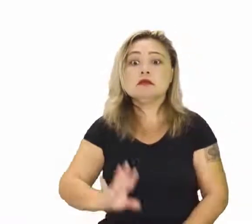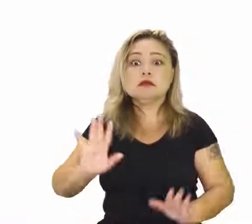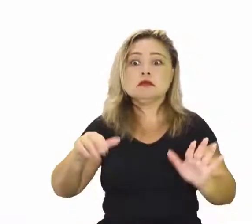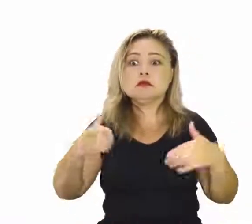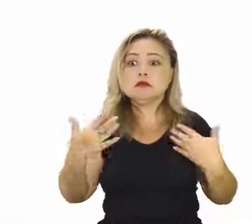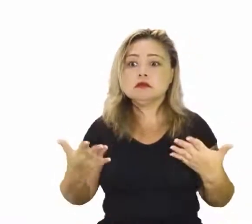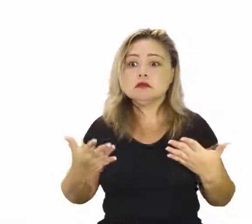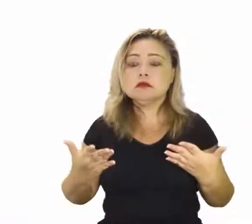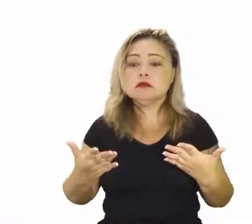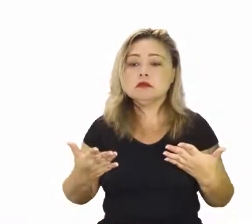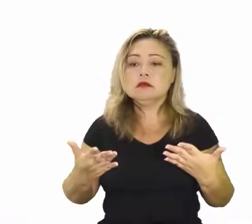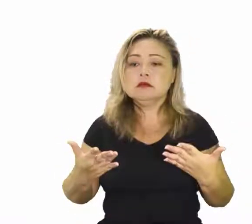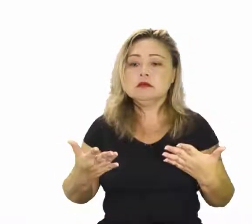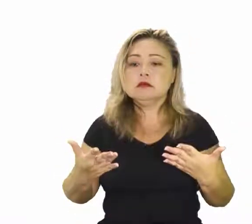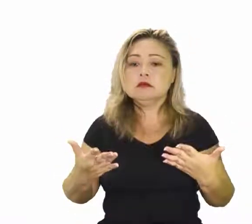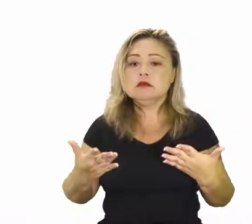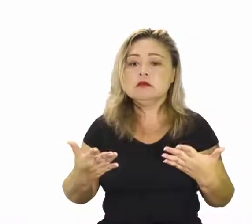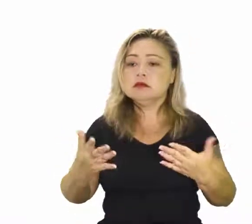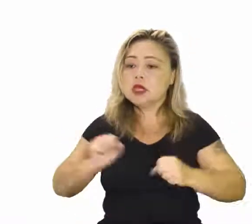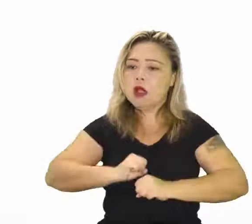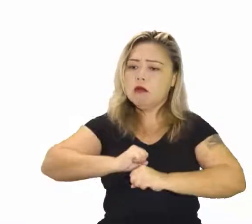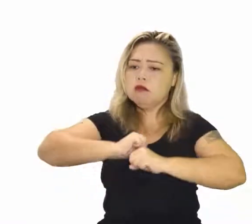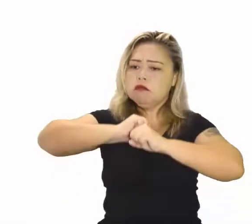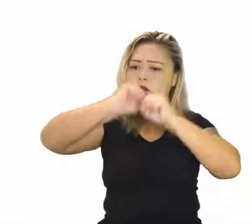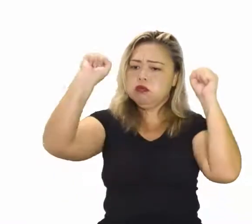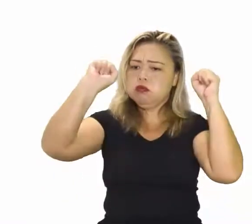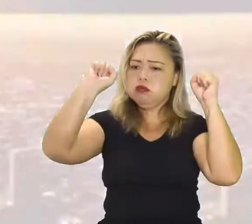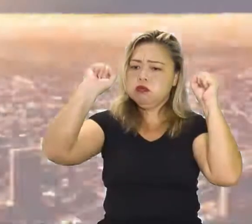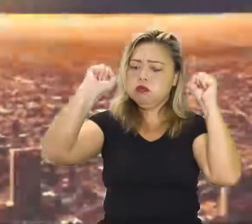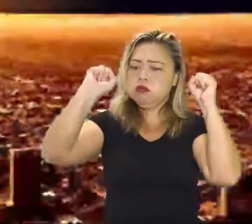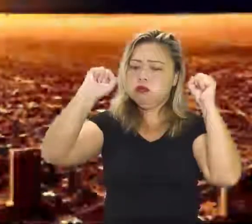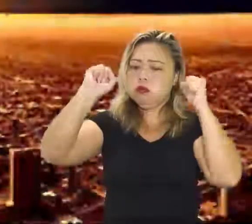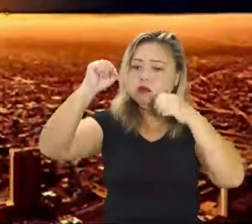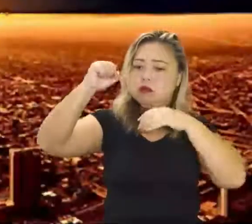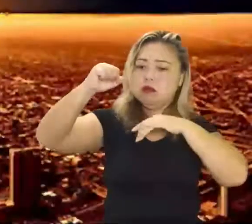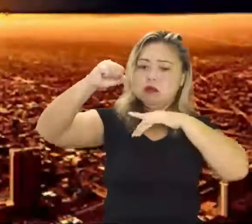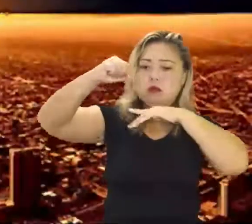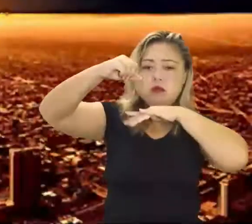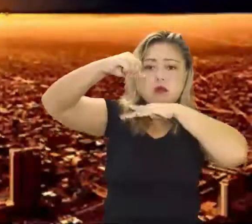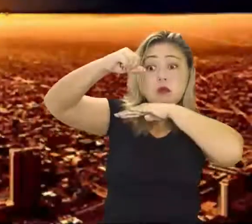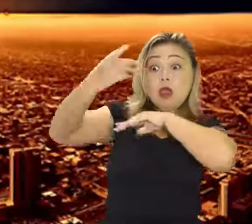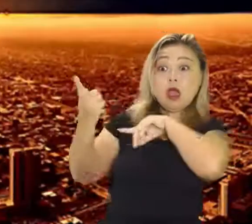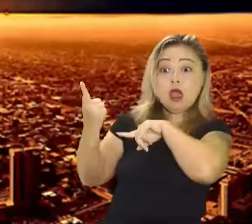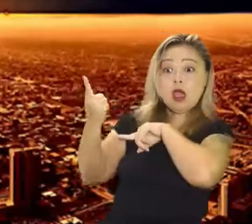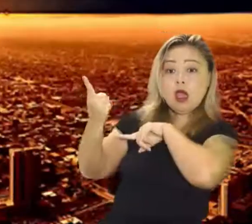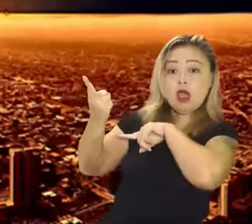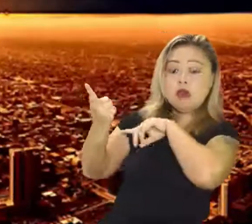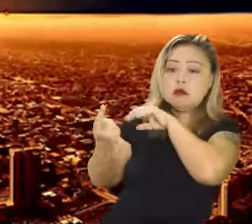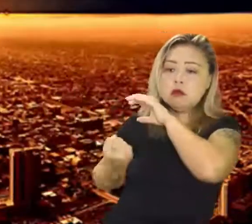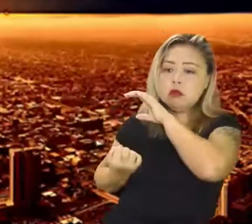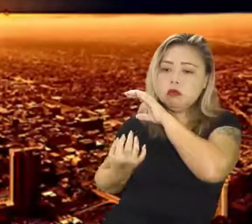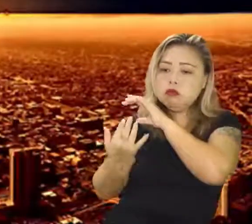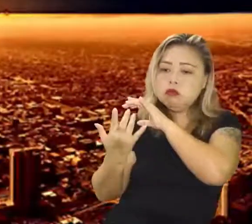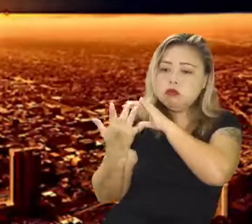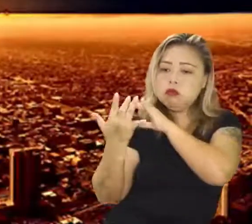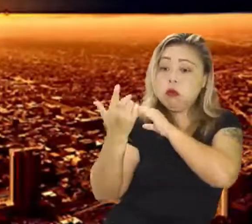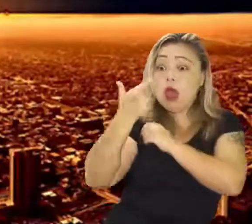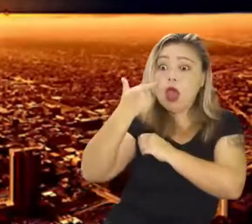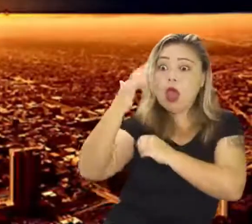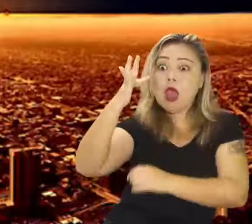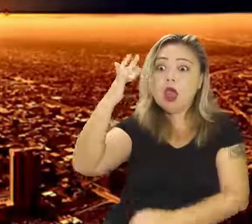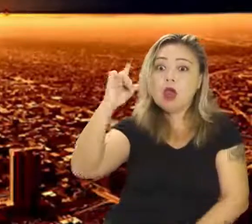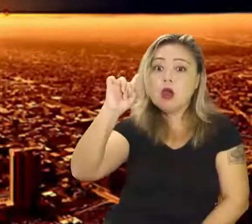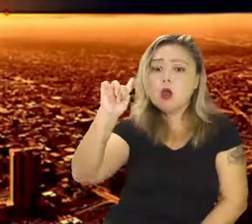Então, a bomba que explode em Hiroshima e Nagasaki,